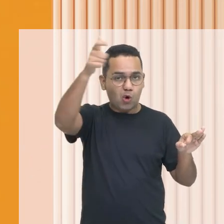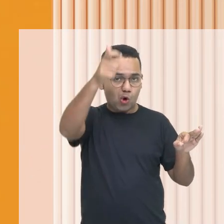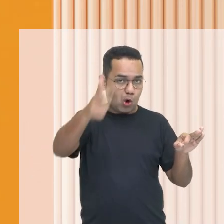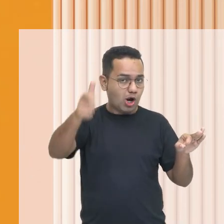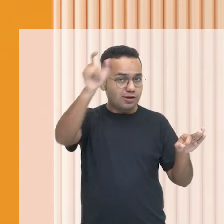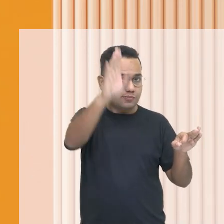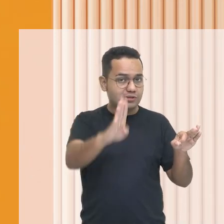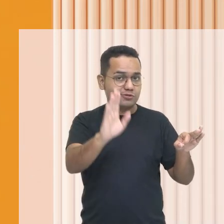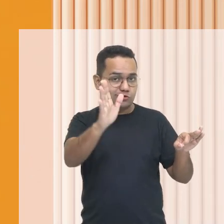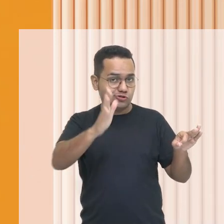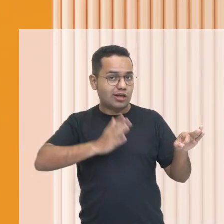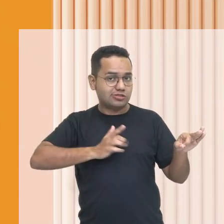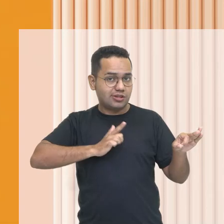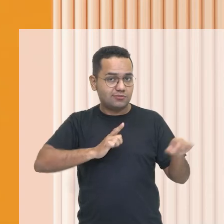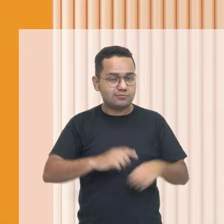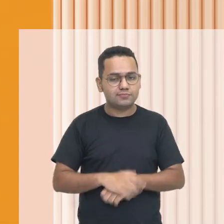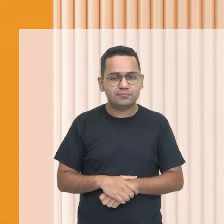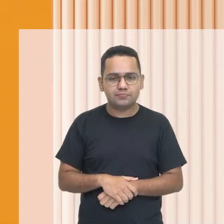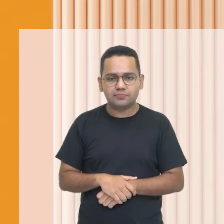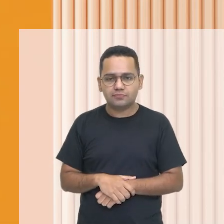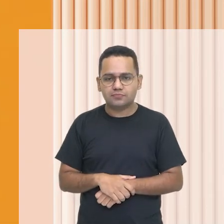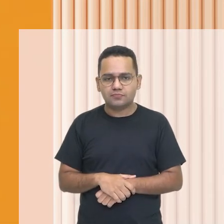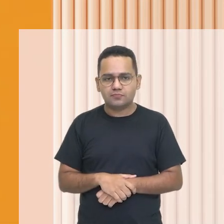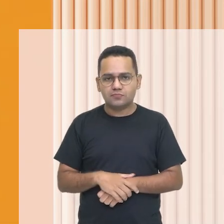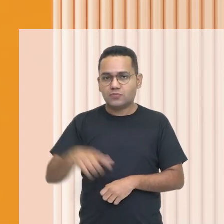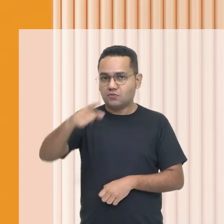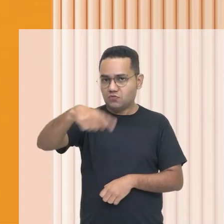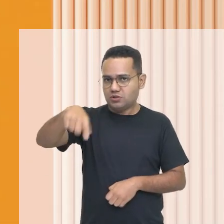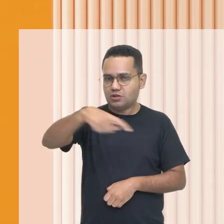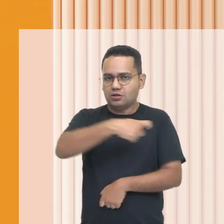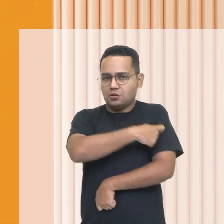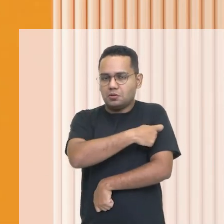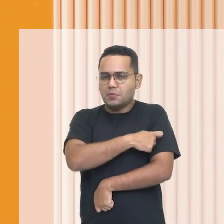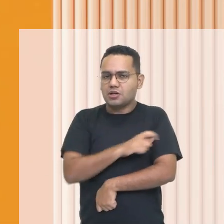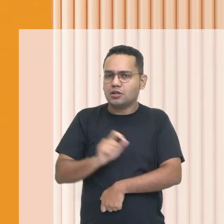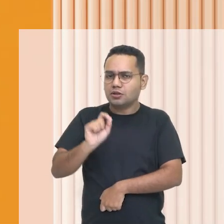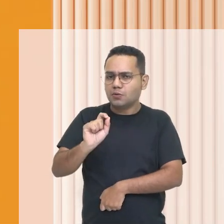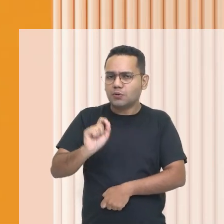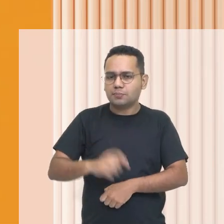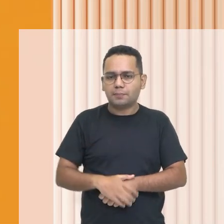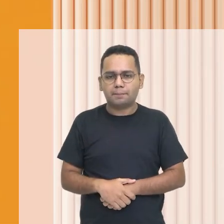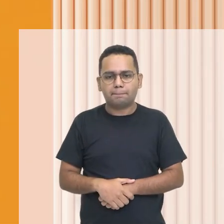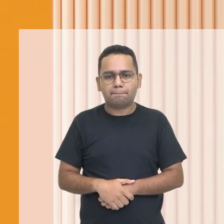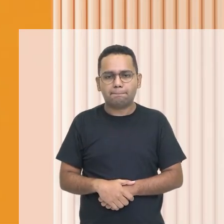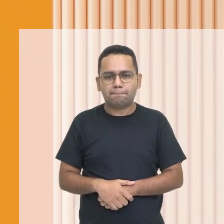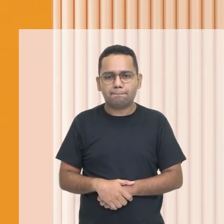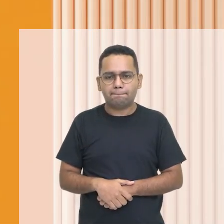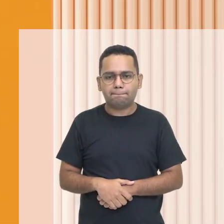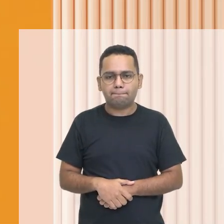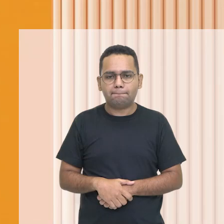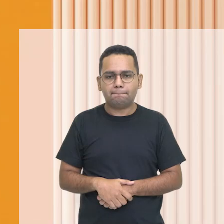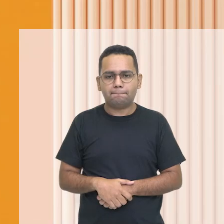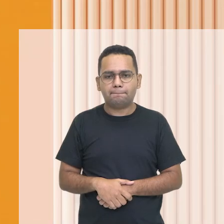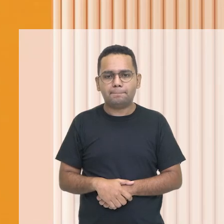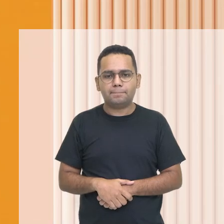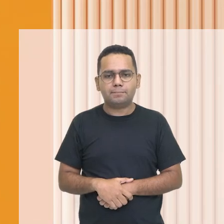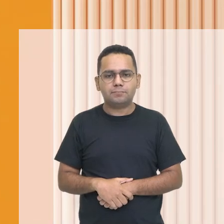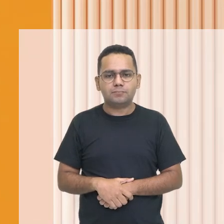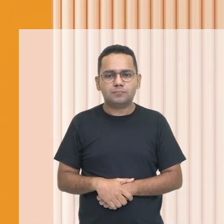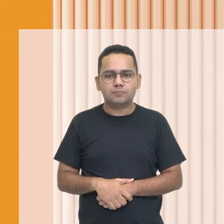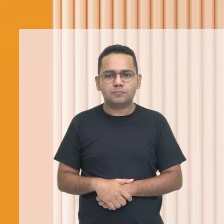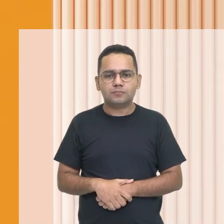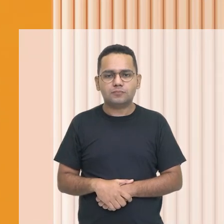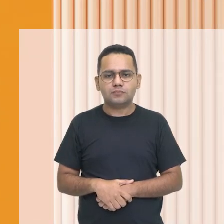que ter a percepção que essa era uma adequação a uma demanda